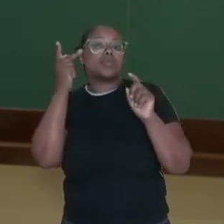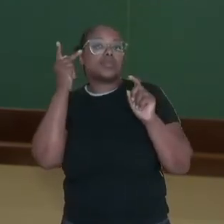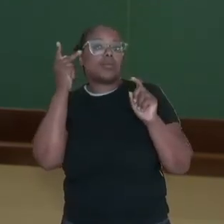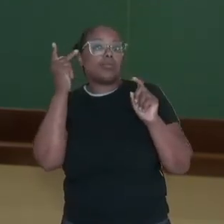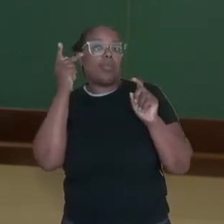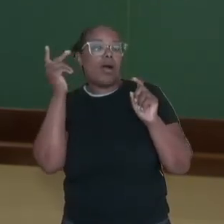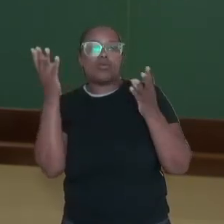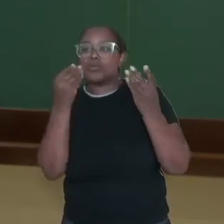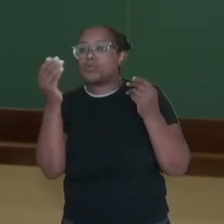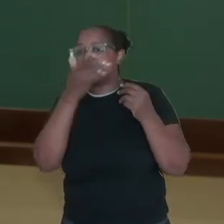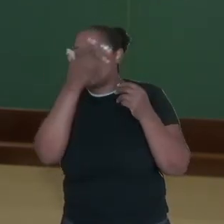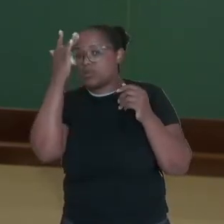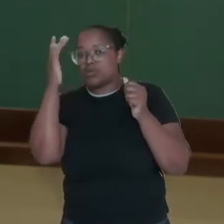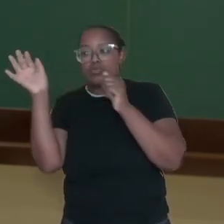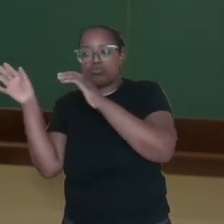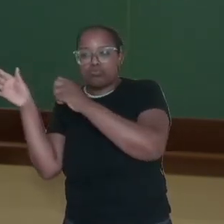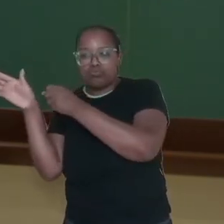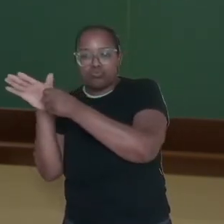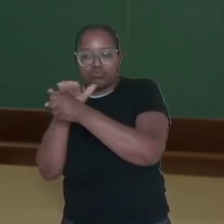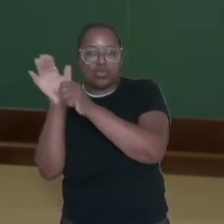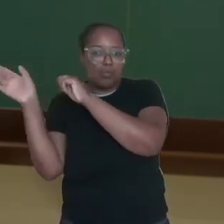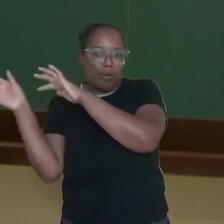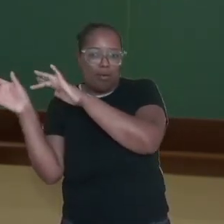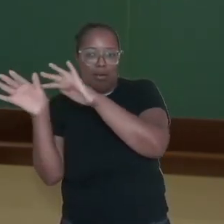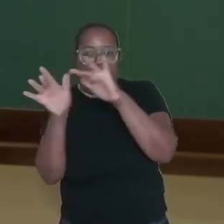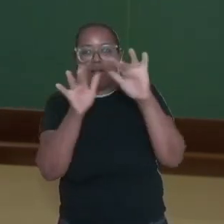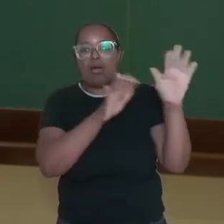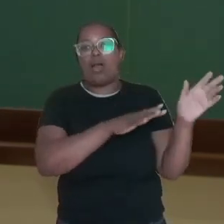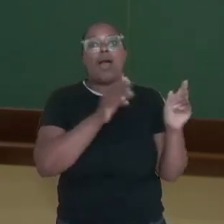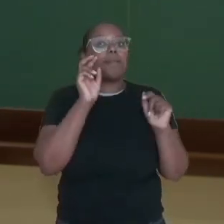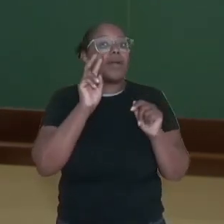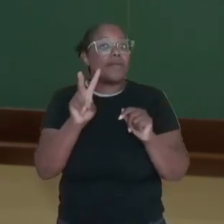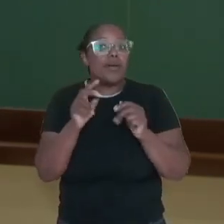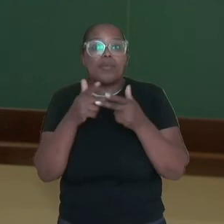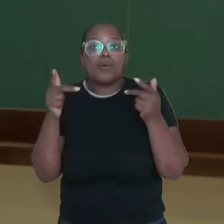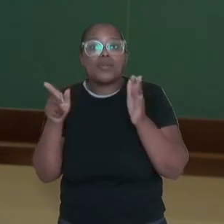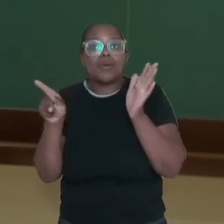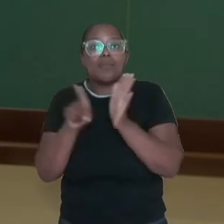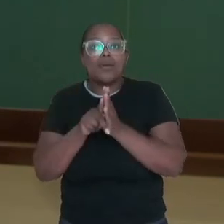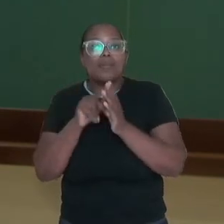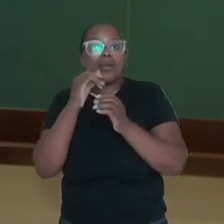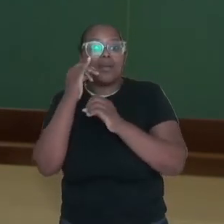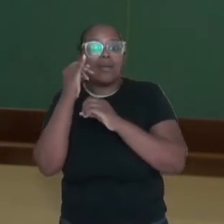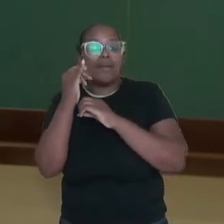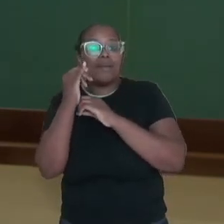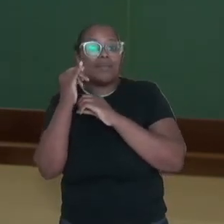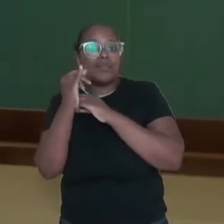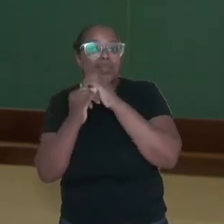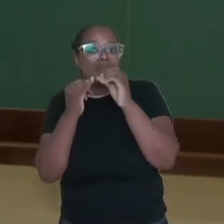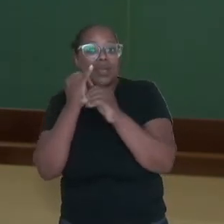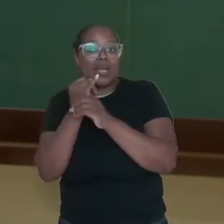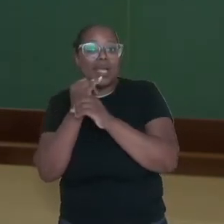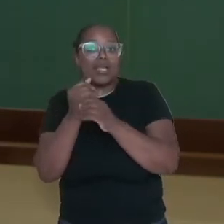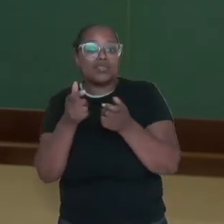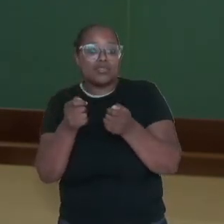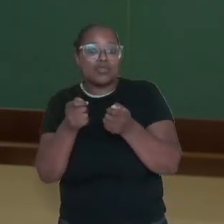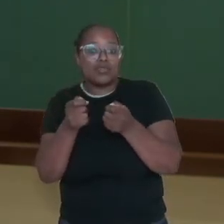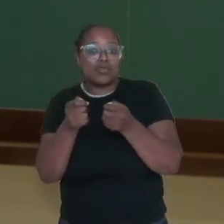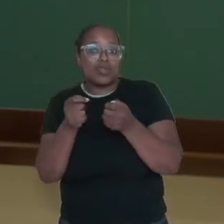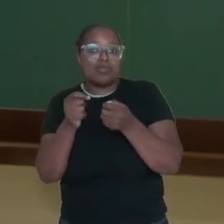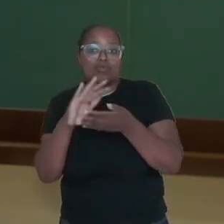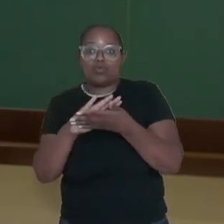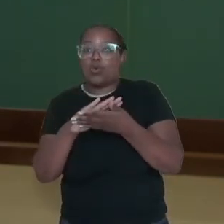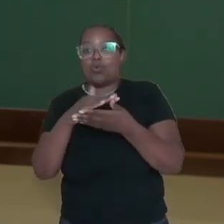veja quanta gente, né, para participar de um evento de, né, Campeonato Brasileiro de Games.